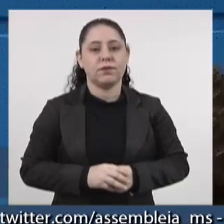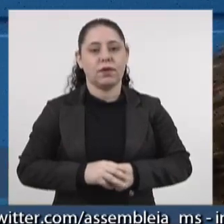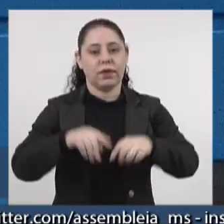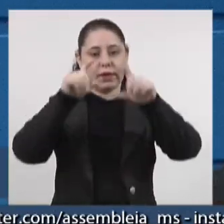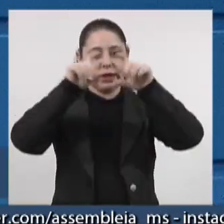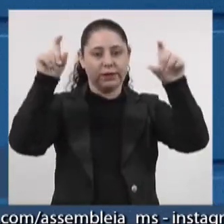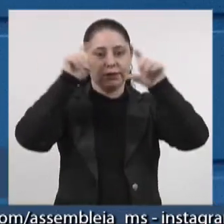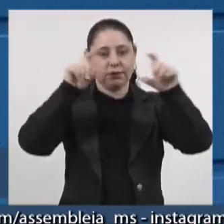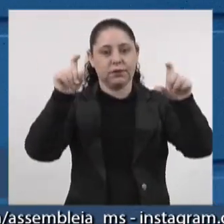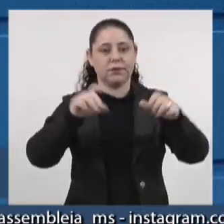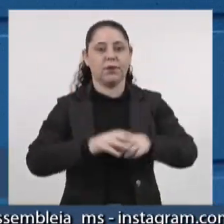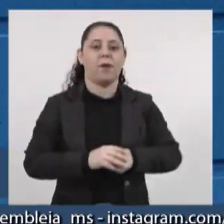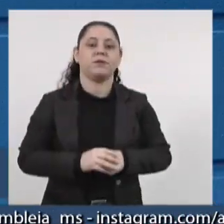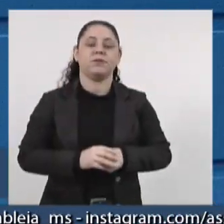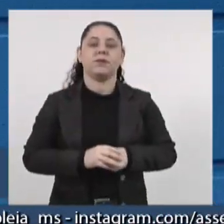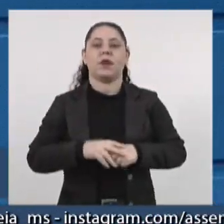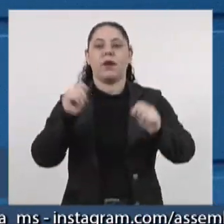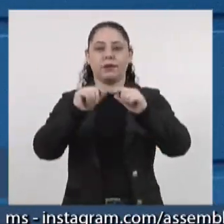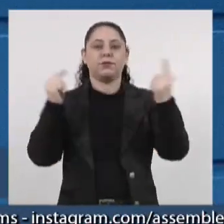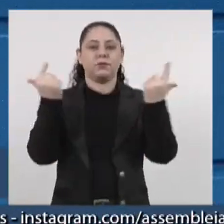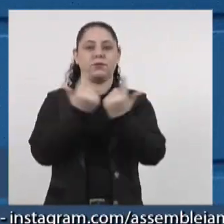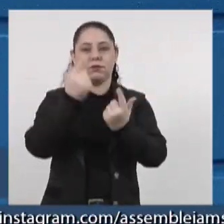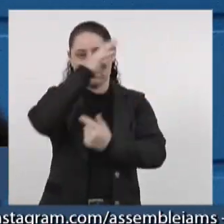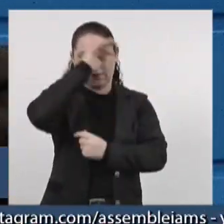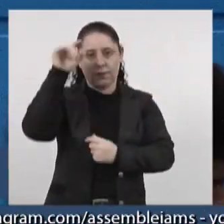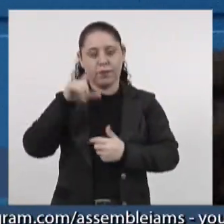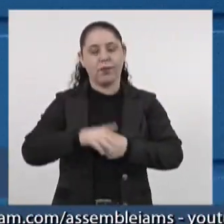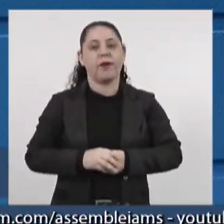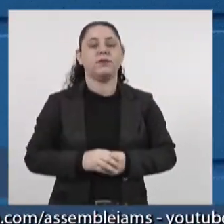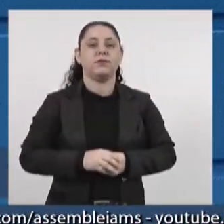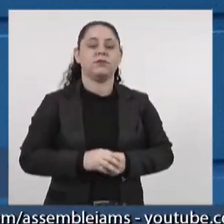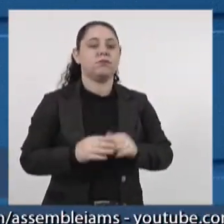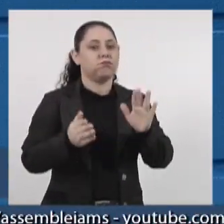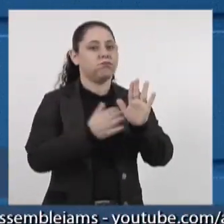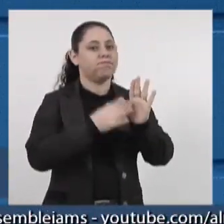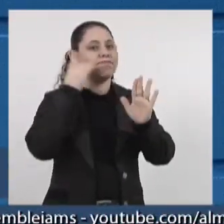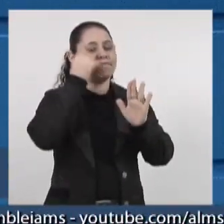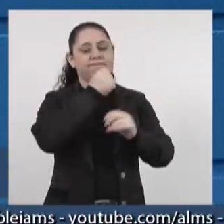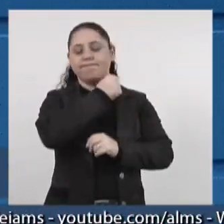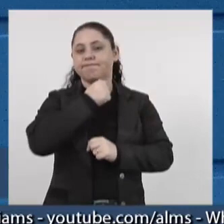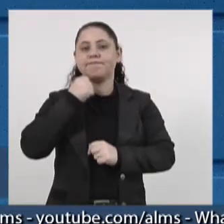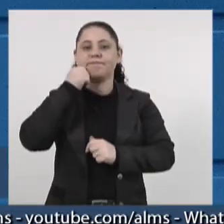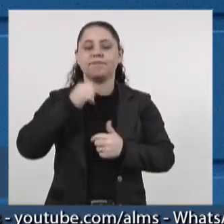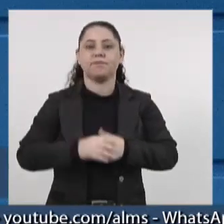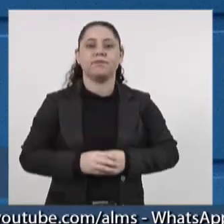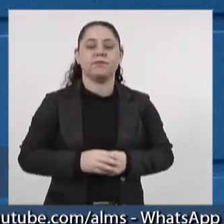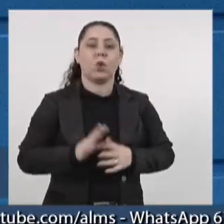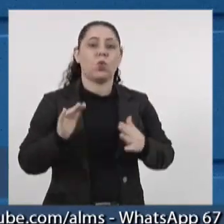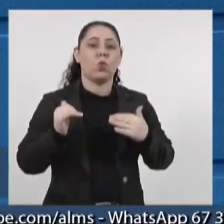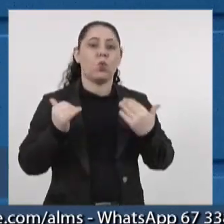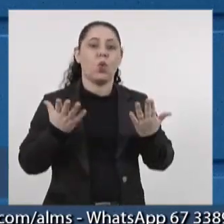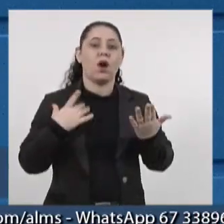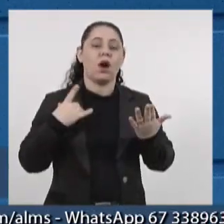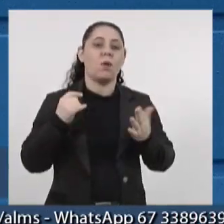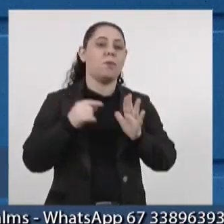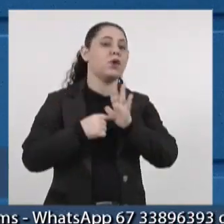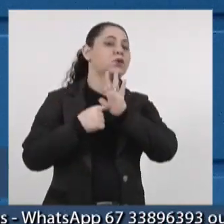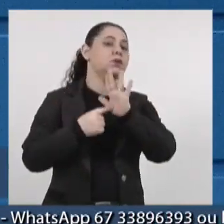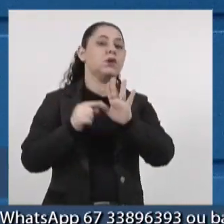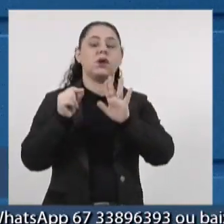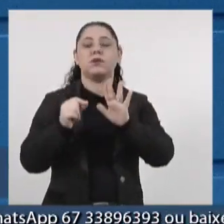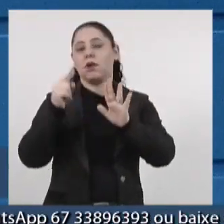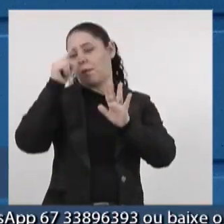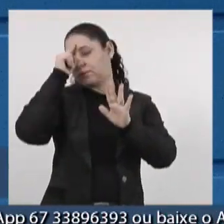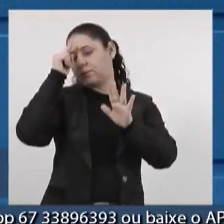seguintes termos: a Assembleia Legislativa do Estado de Mato Grosso do Sul, através da iniciativa do deputado Antônio Vaz, a qual reflete